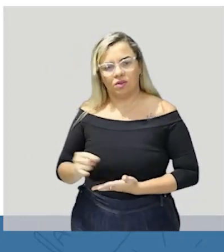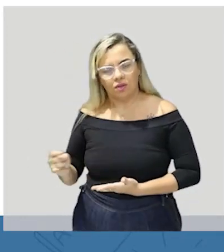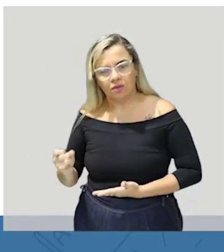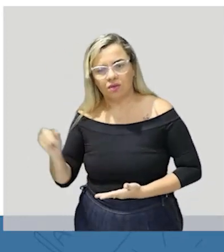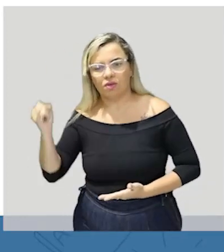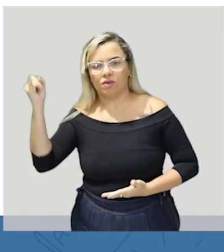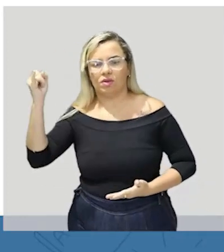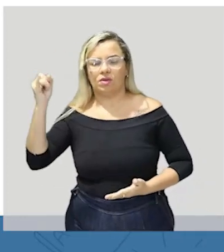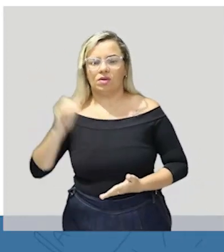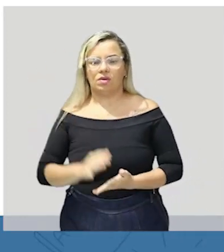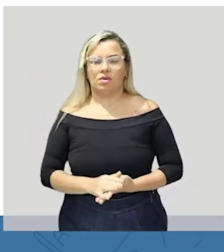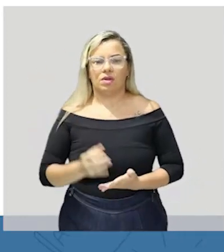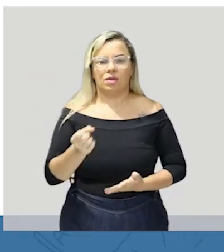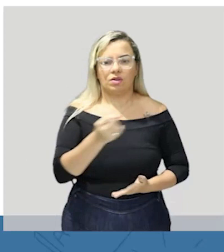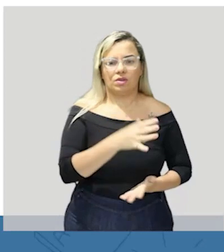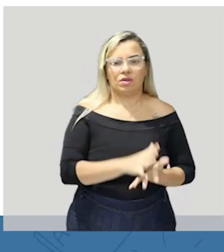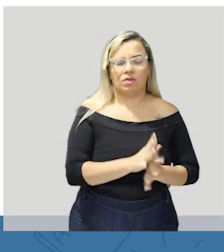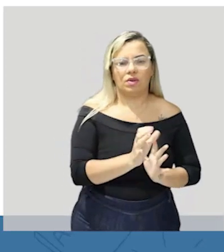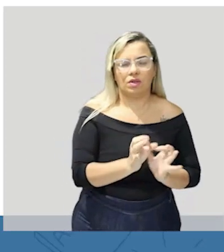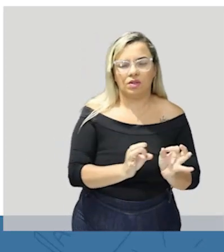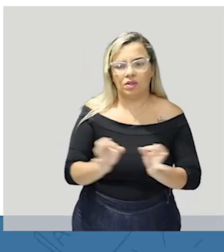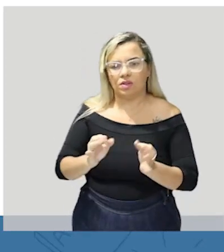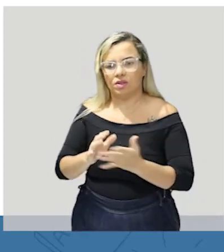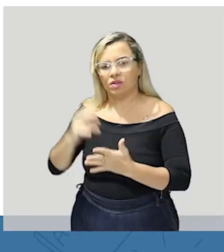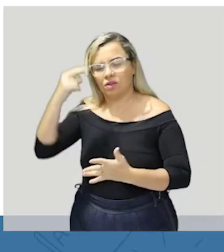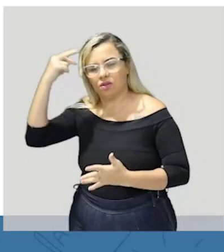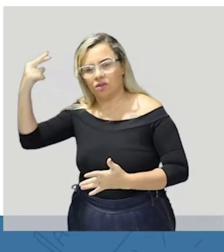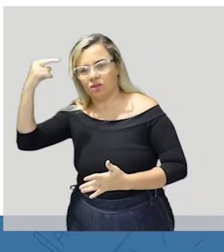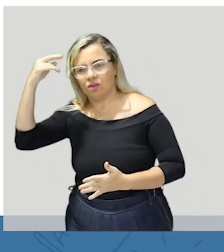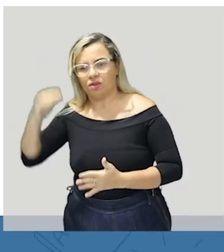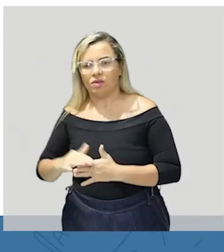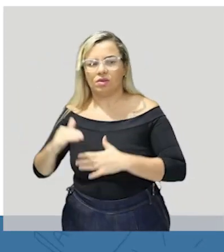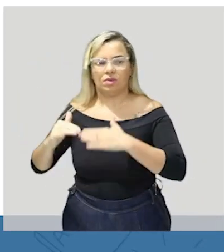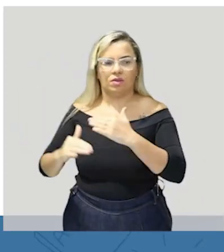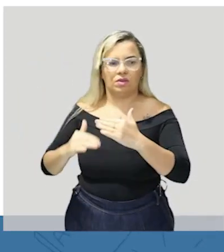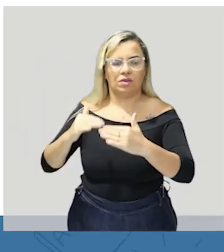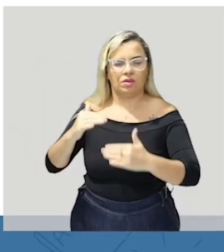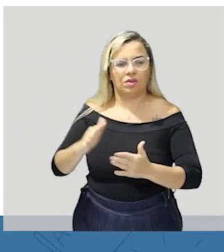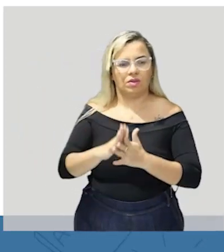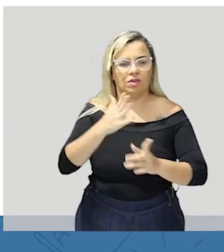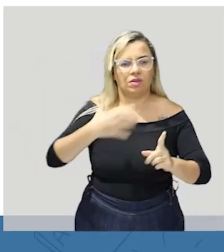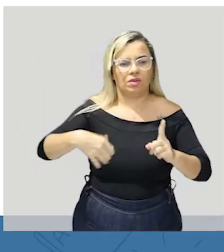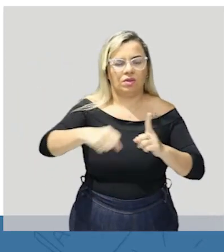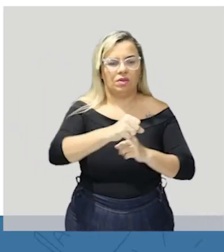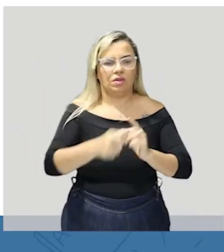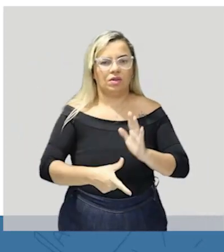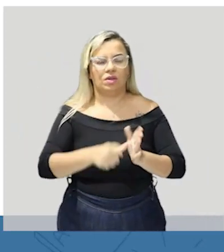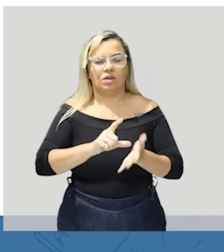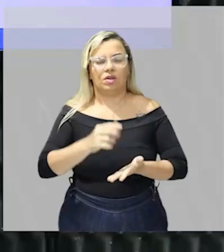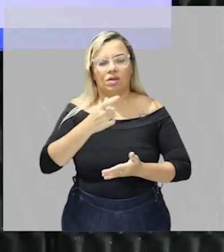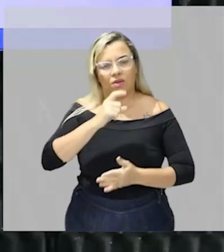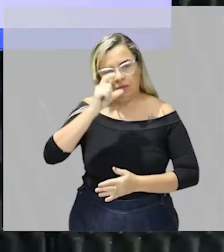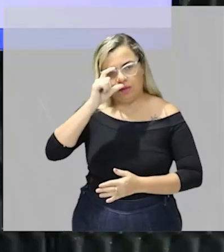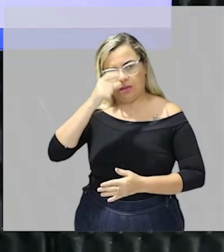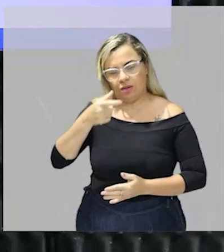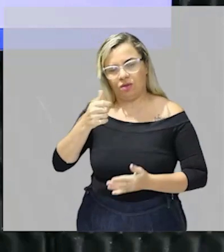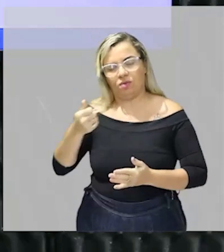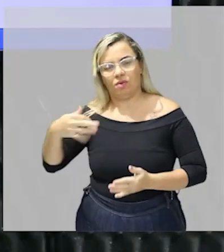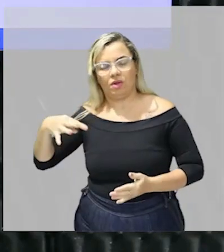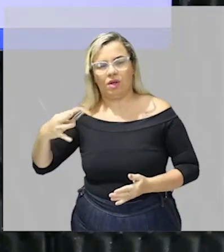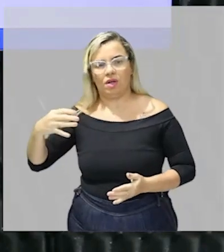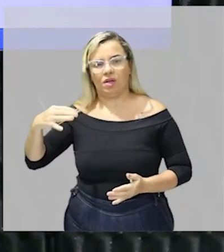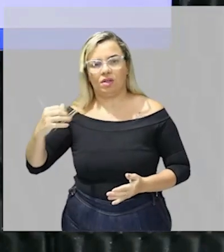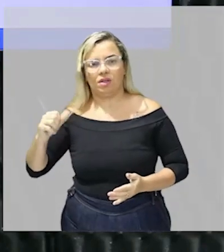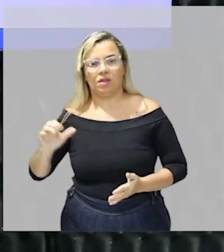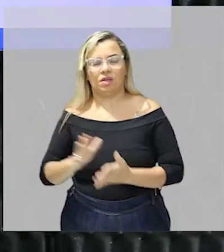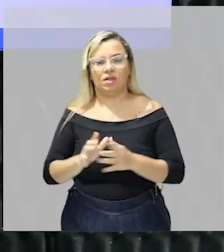para a reconstrução da história dessas sociedades pré-colombianas, como os astecas, maias e incas. Por quê? Por